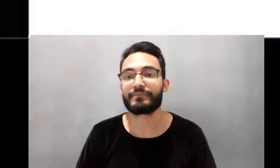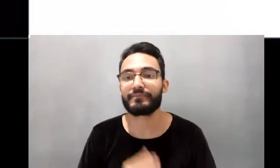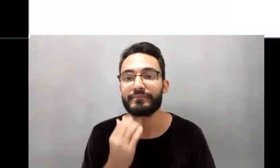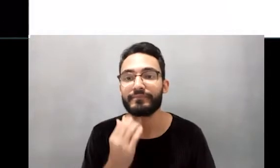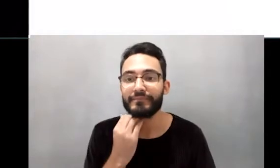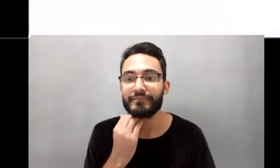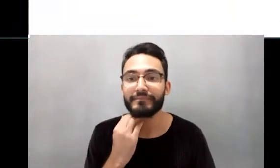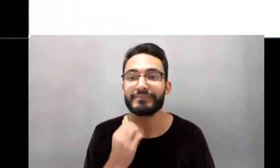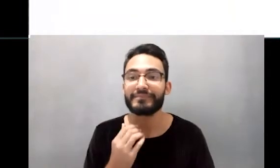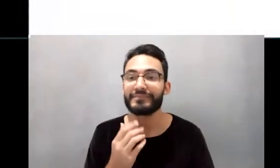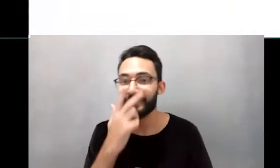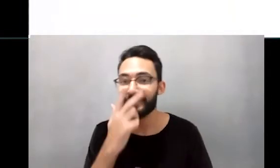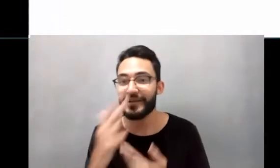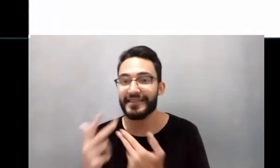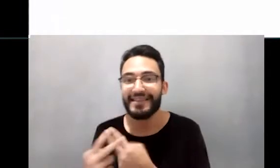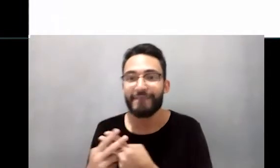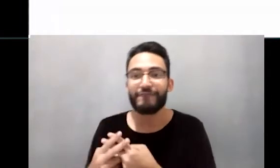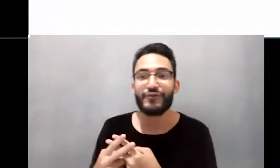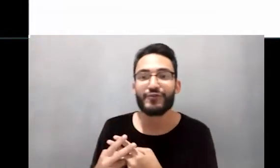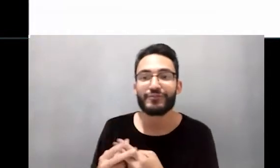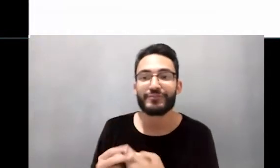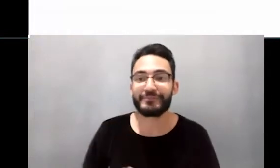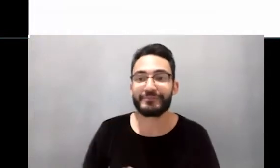Eita, travou.